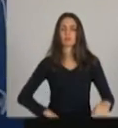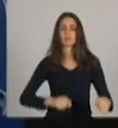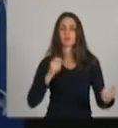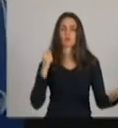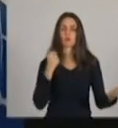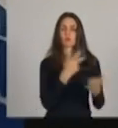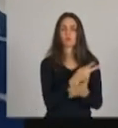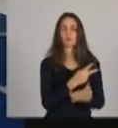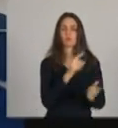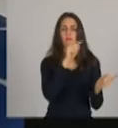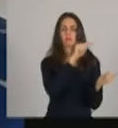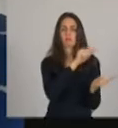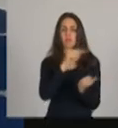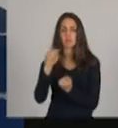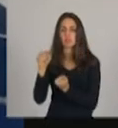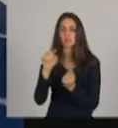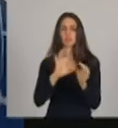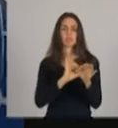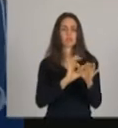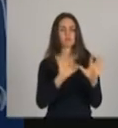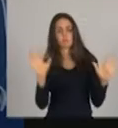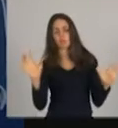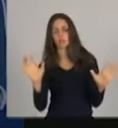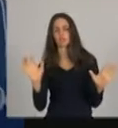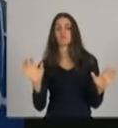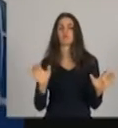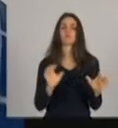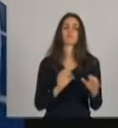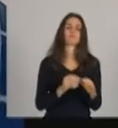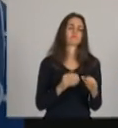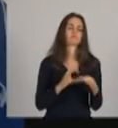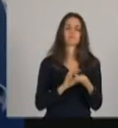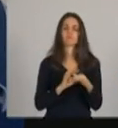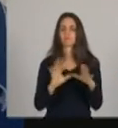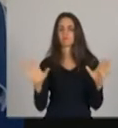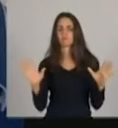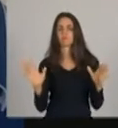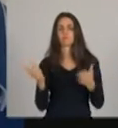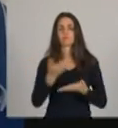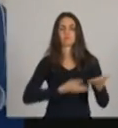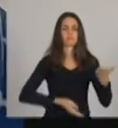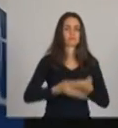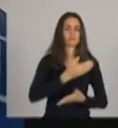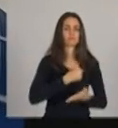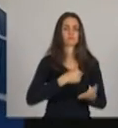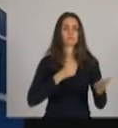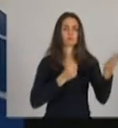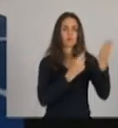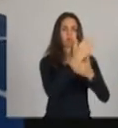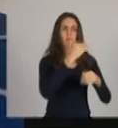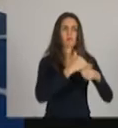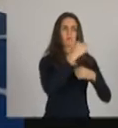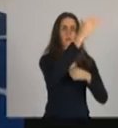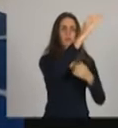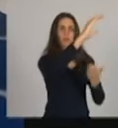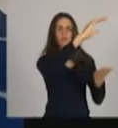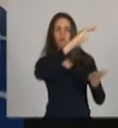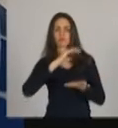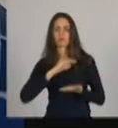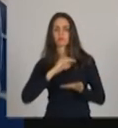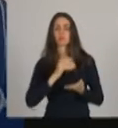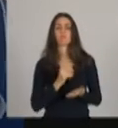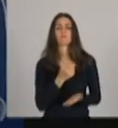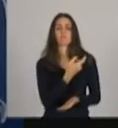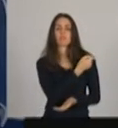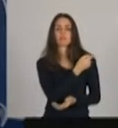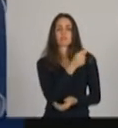comprar essas vacinas com liberdade livre no comércio de importação, para que a